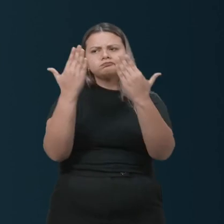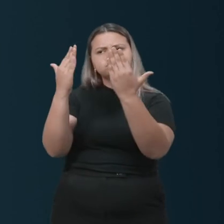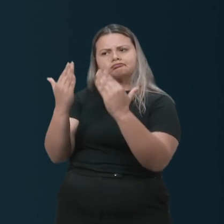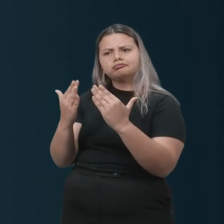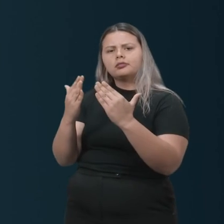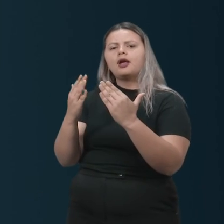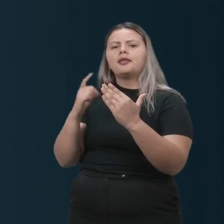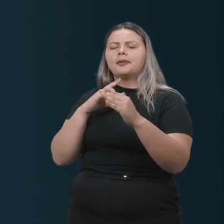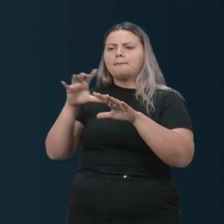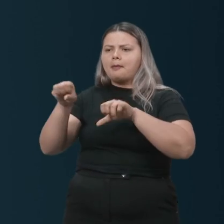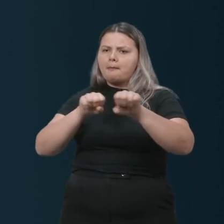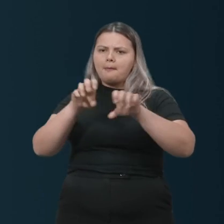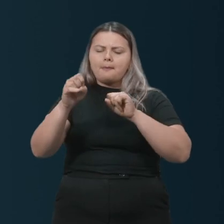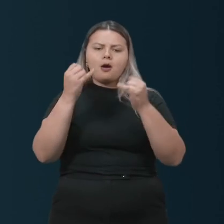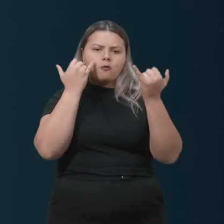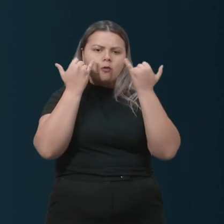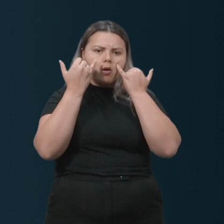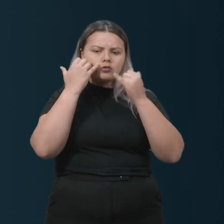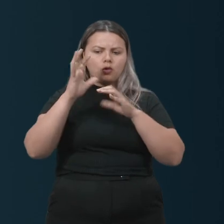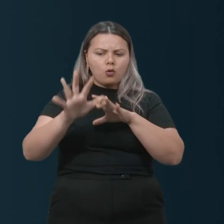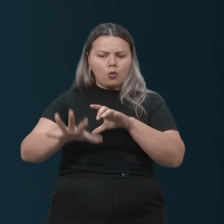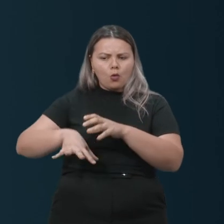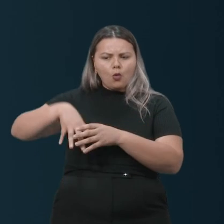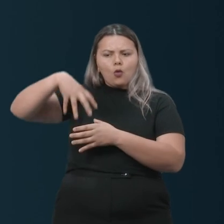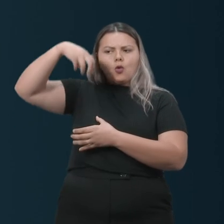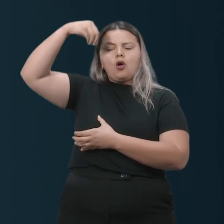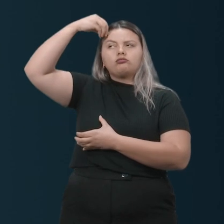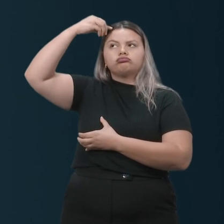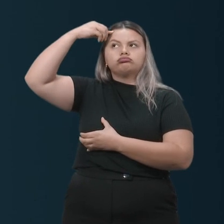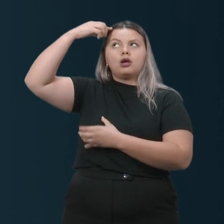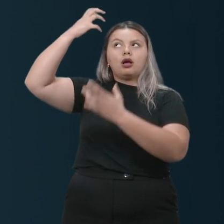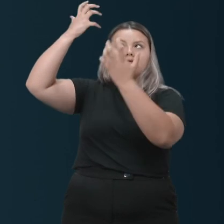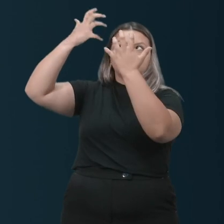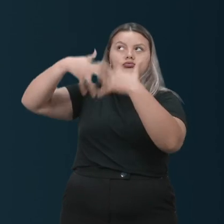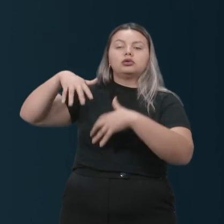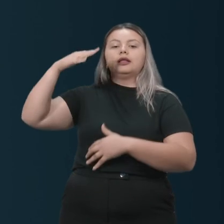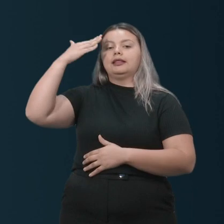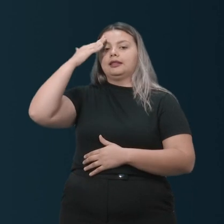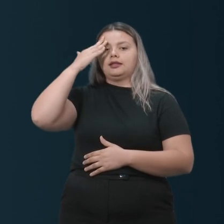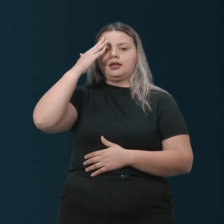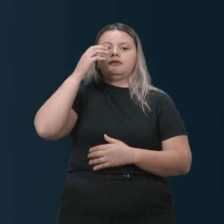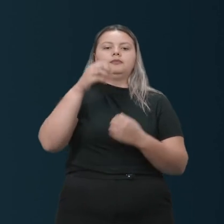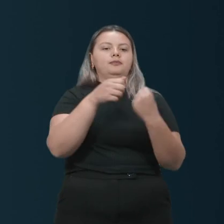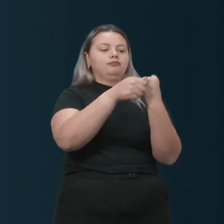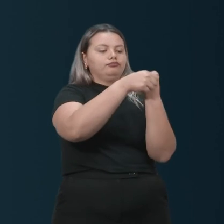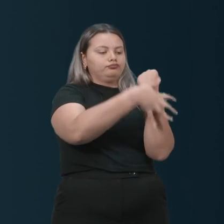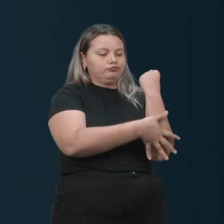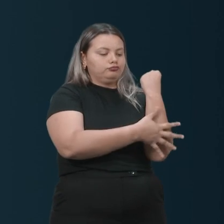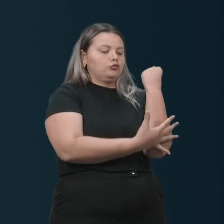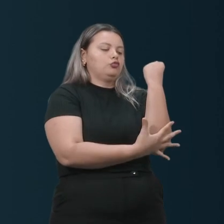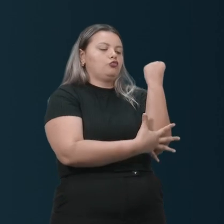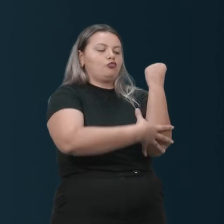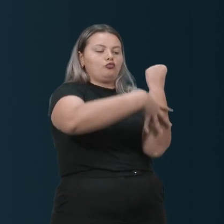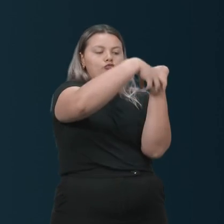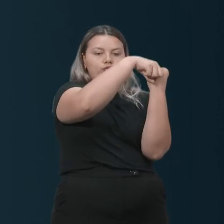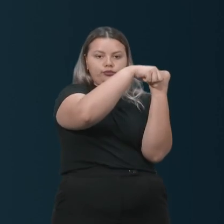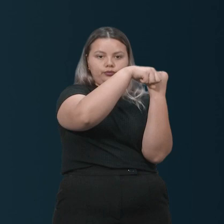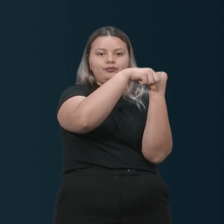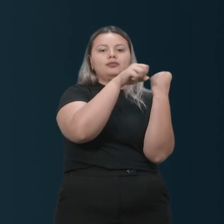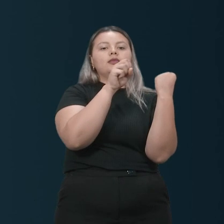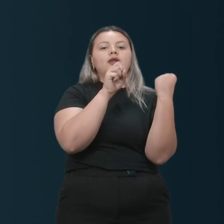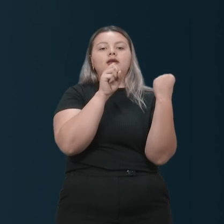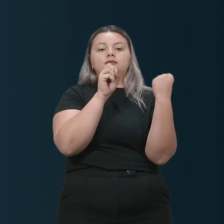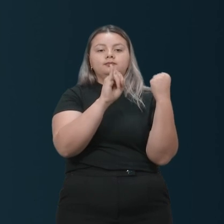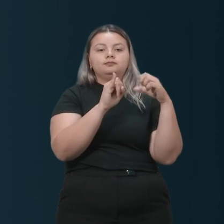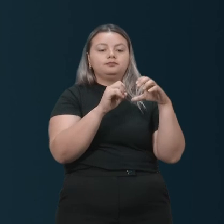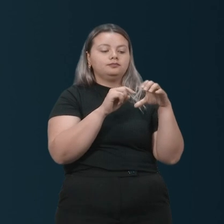essa informação para o sistema nervoso central. Quando um nervo envia informações do sistema nervoso central